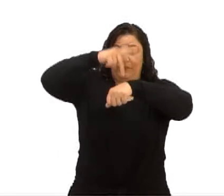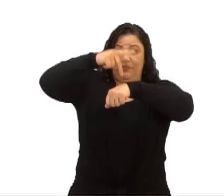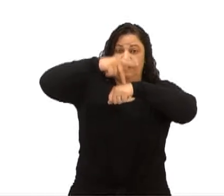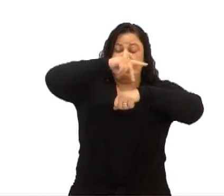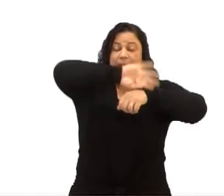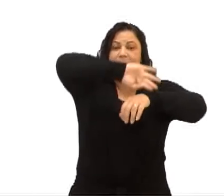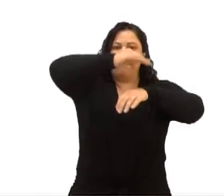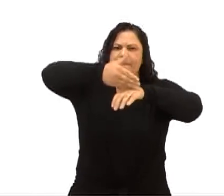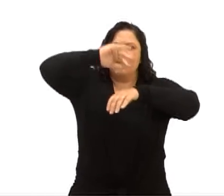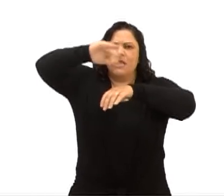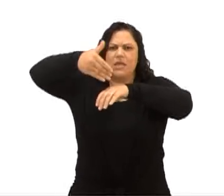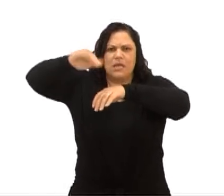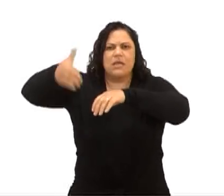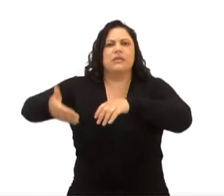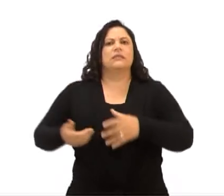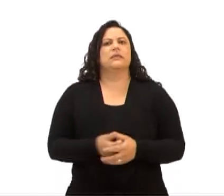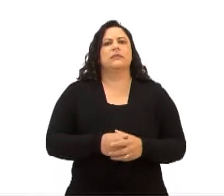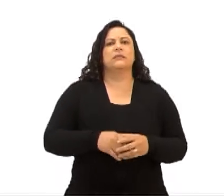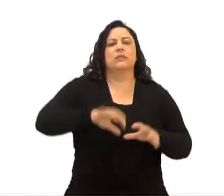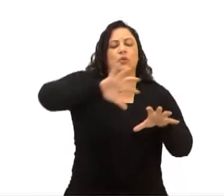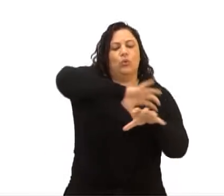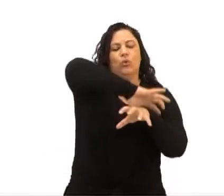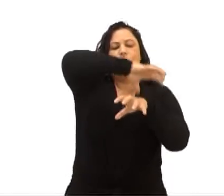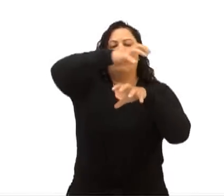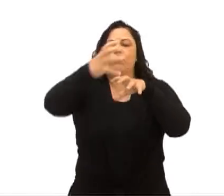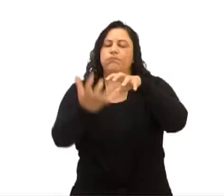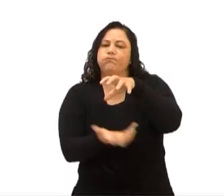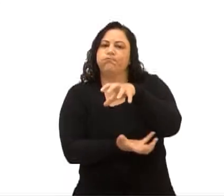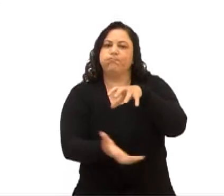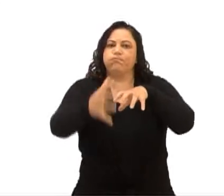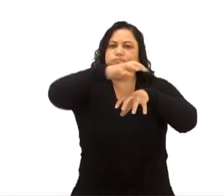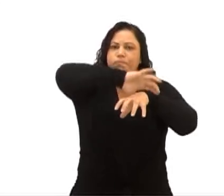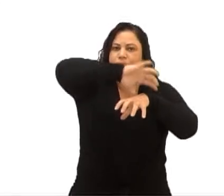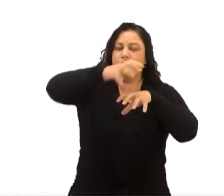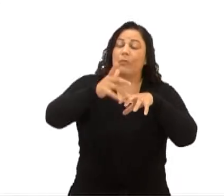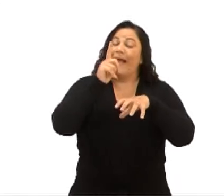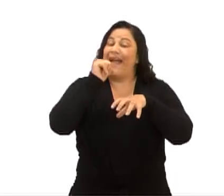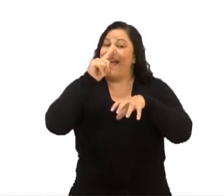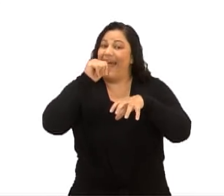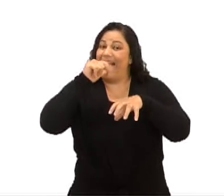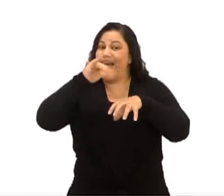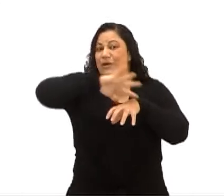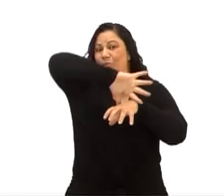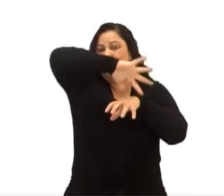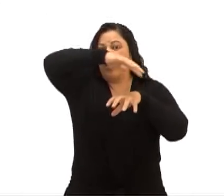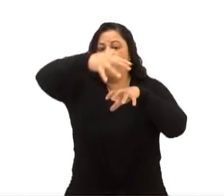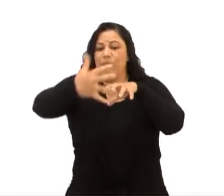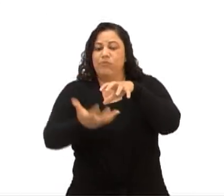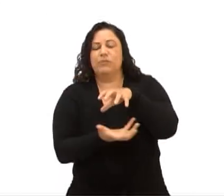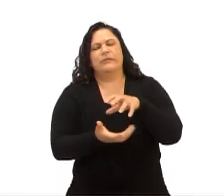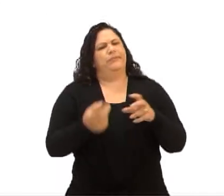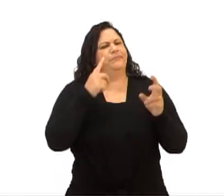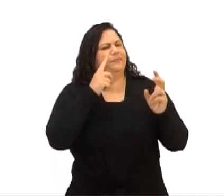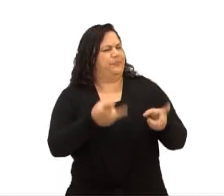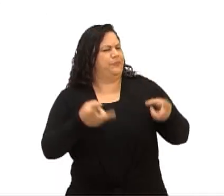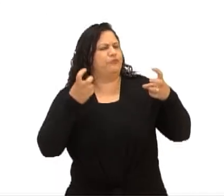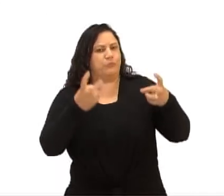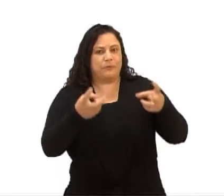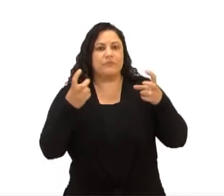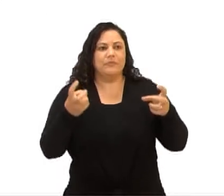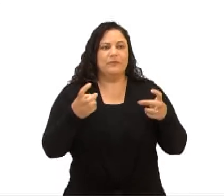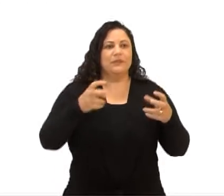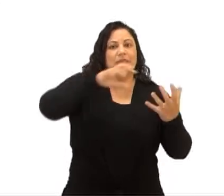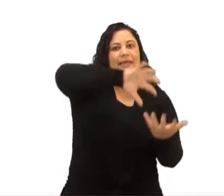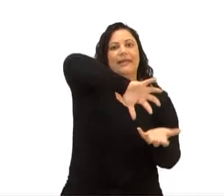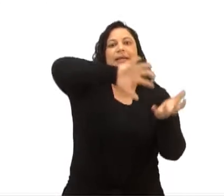imagem, e ele é coberto por água, a Terra é coberta por água. Então, por isso que a gente tem essa impressão, e ainda por cima ela